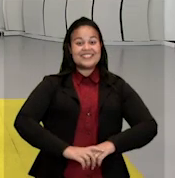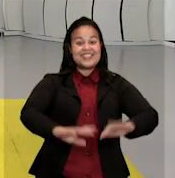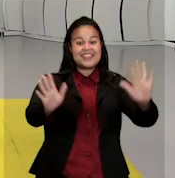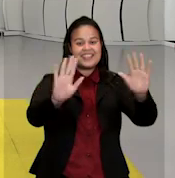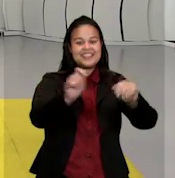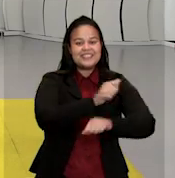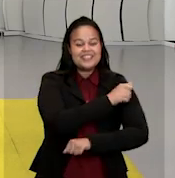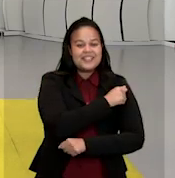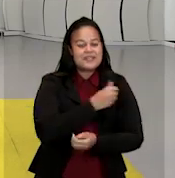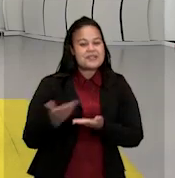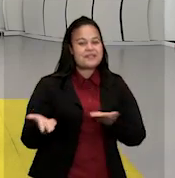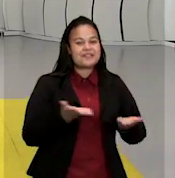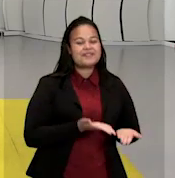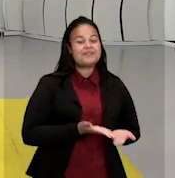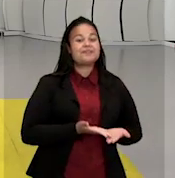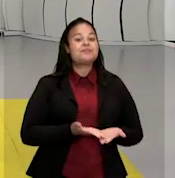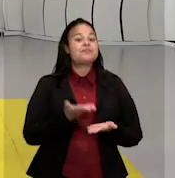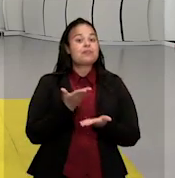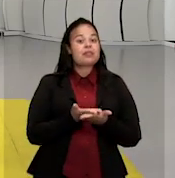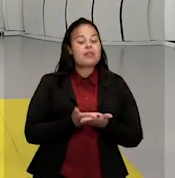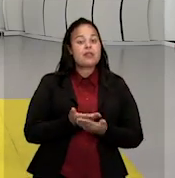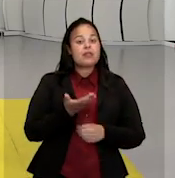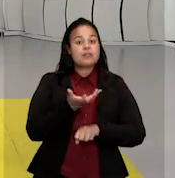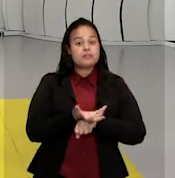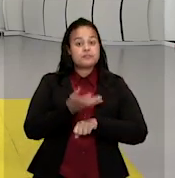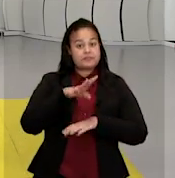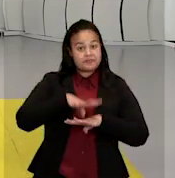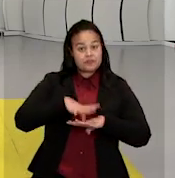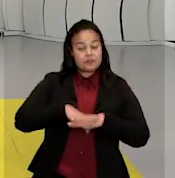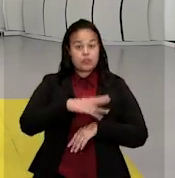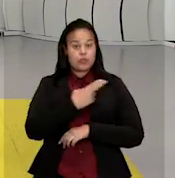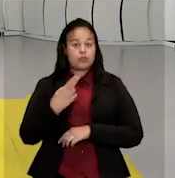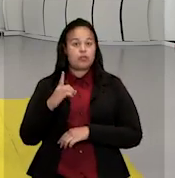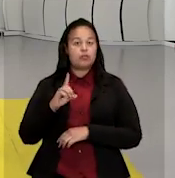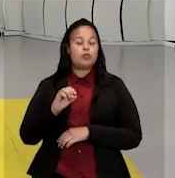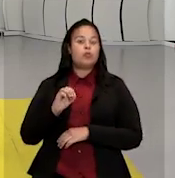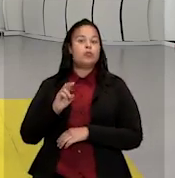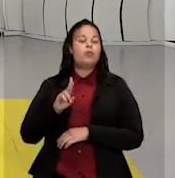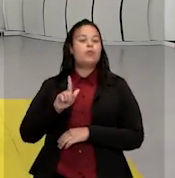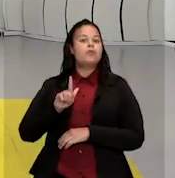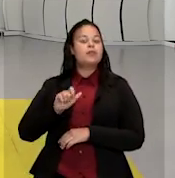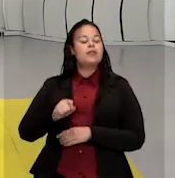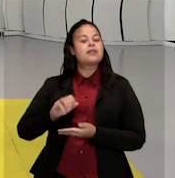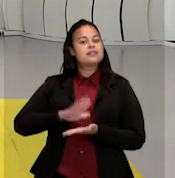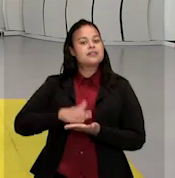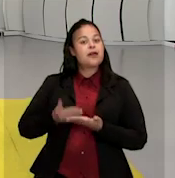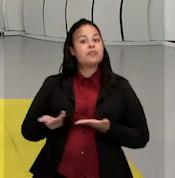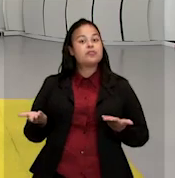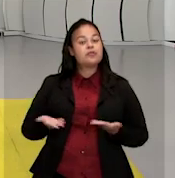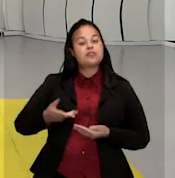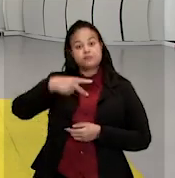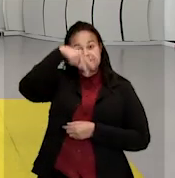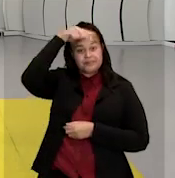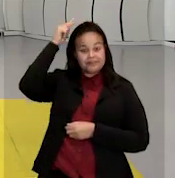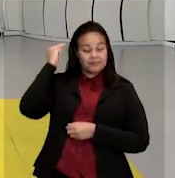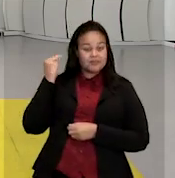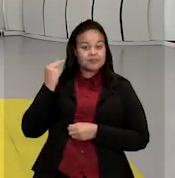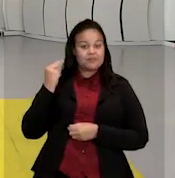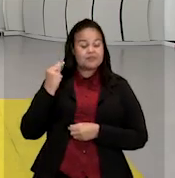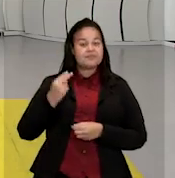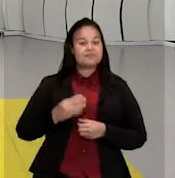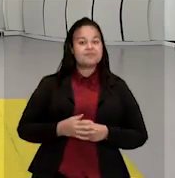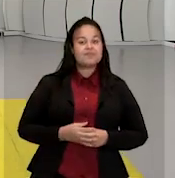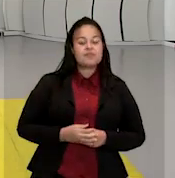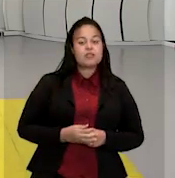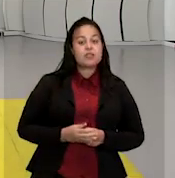Olá, aluno! Seja bem-vindo a mais uma aula de matemática. Meu nome é Douglas e estamos hoje com a nossa intérprete Vânia e nós iremos